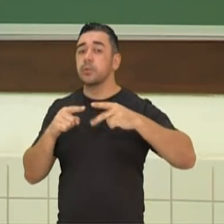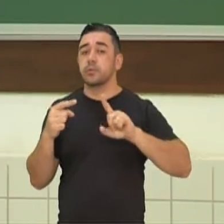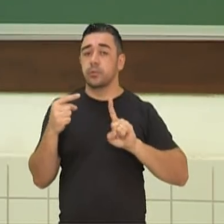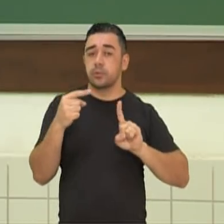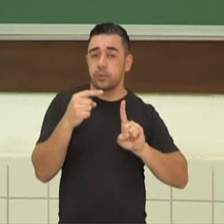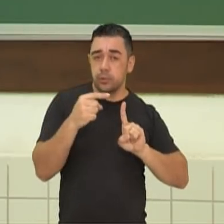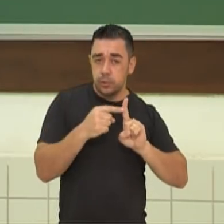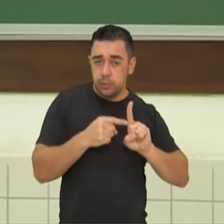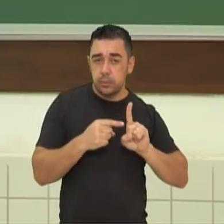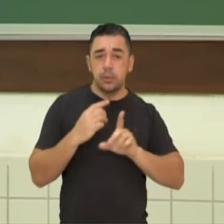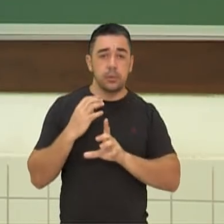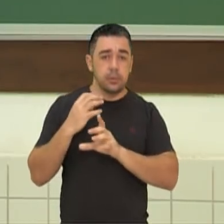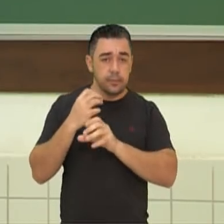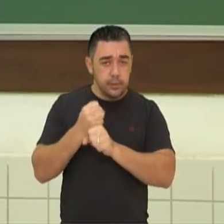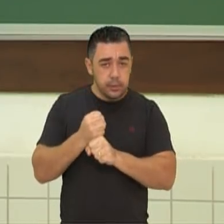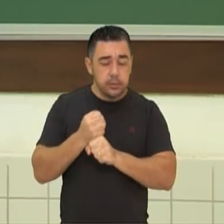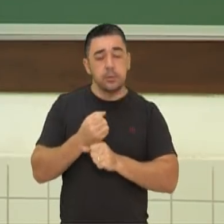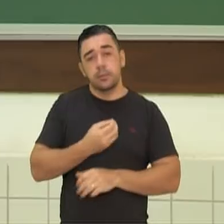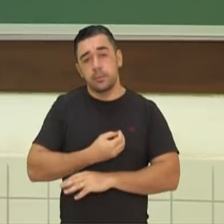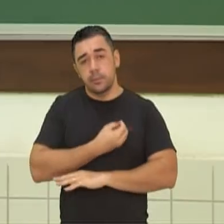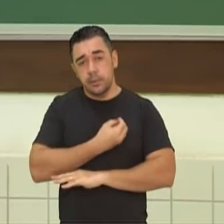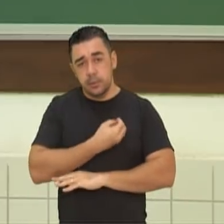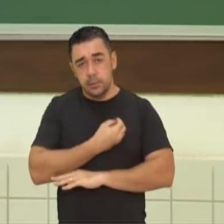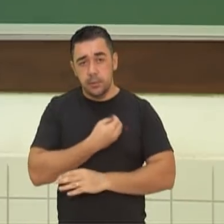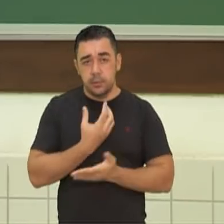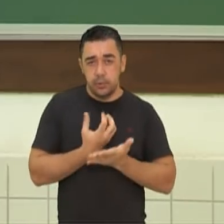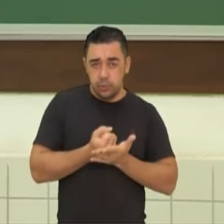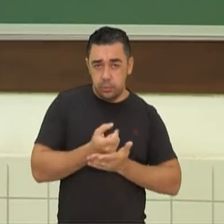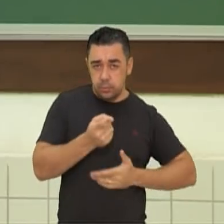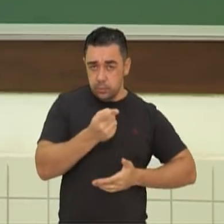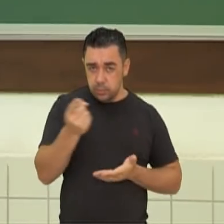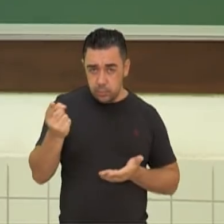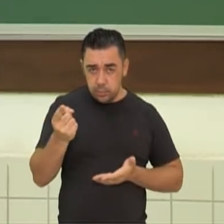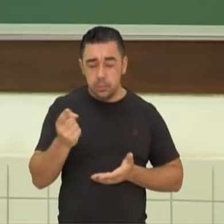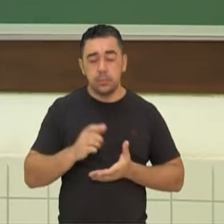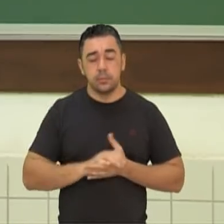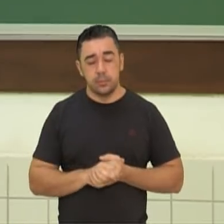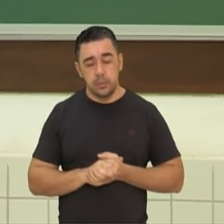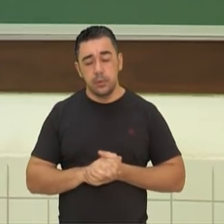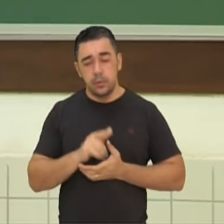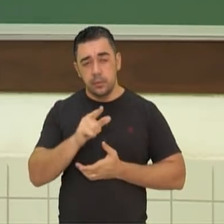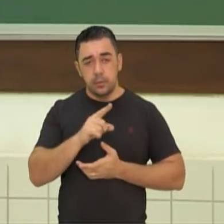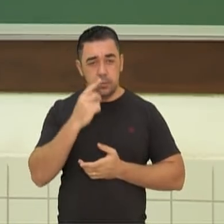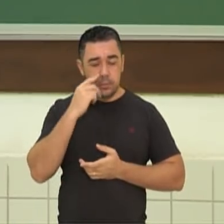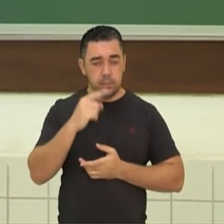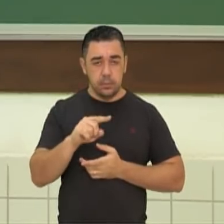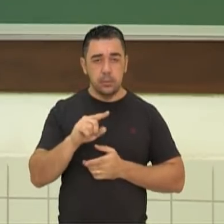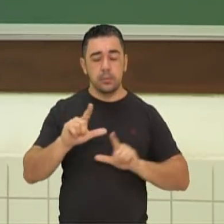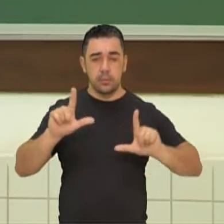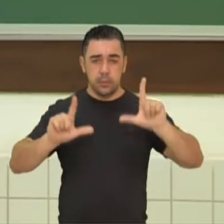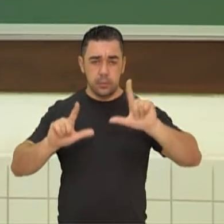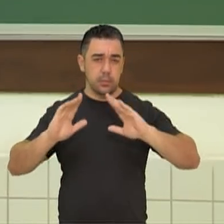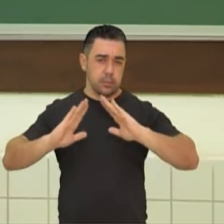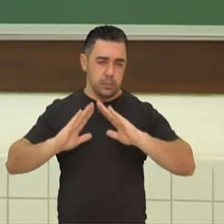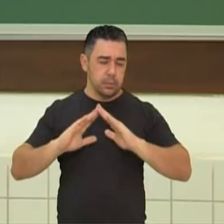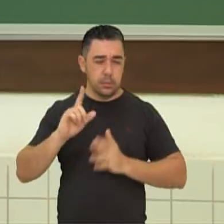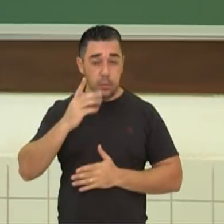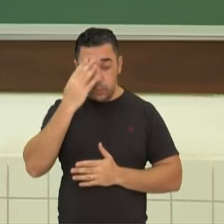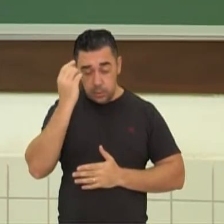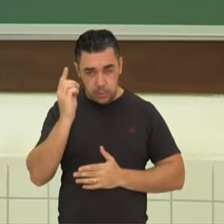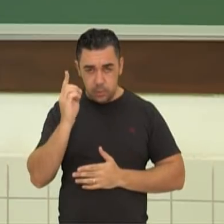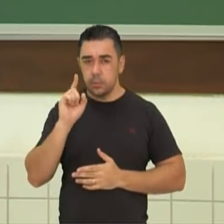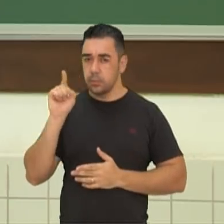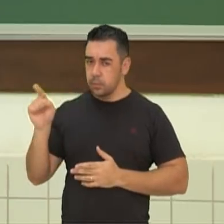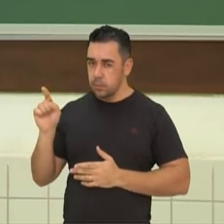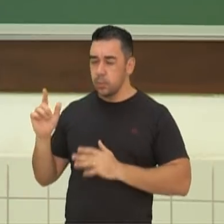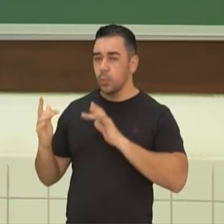atividades obrigatórias, e aqueles que estão assistindo a aula Paraná, né, pela nossa TV aberta, não esqueçam de entrar em contato, cada